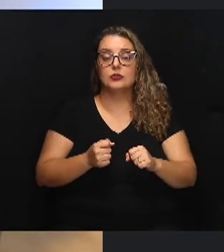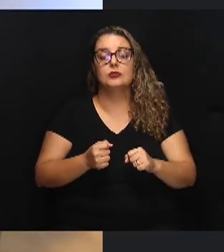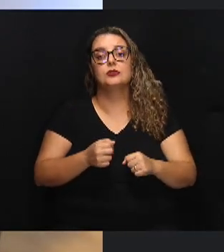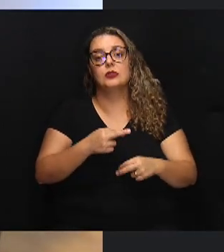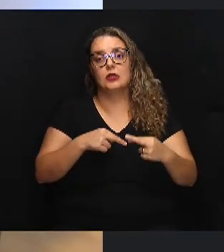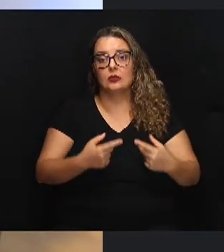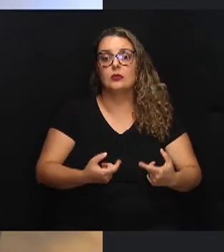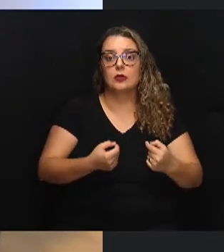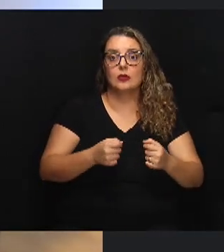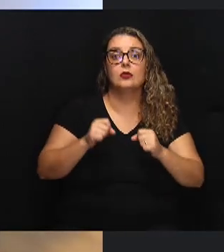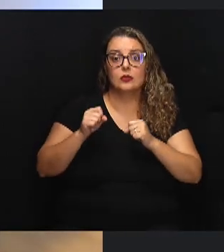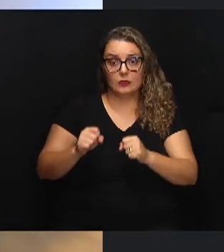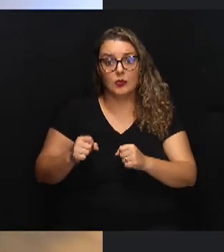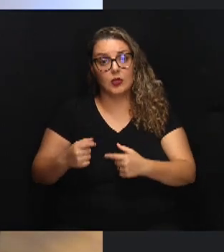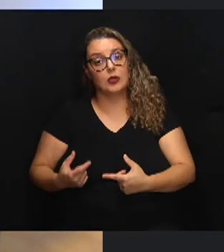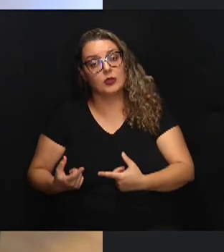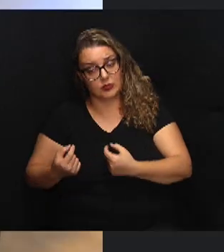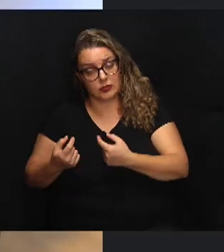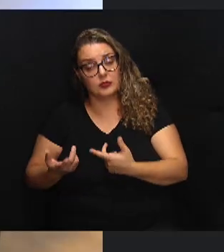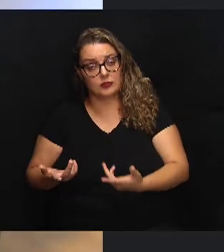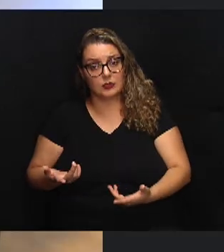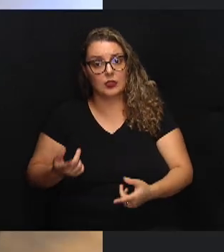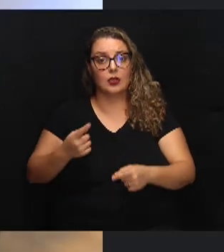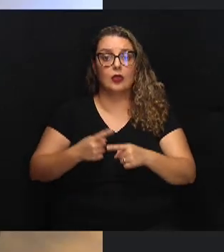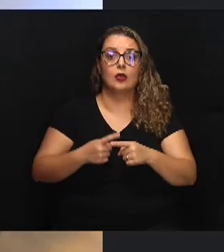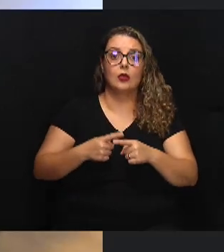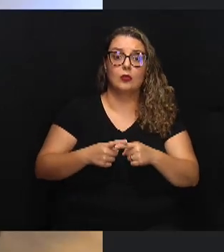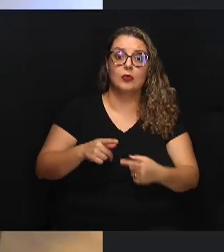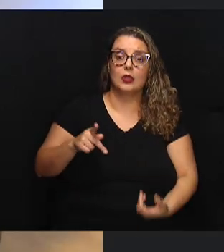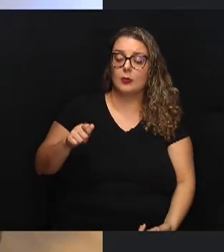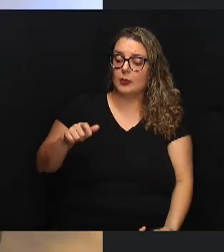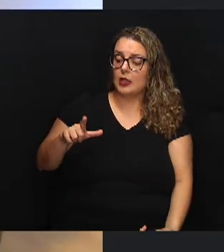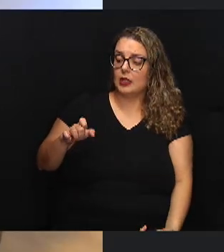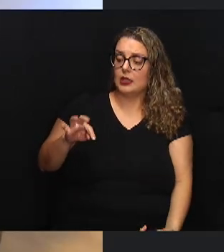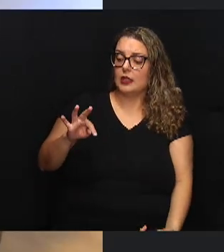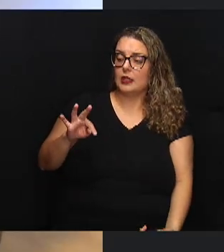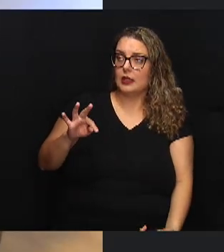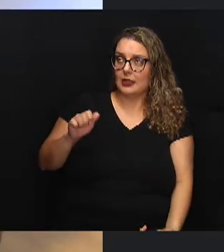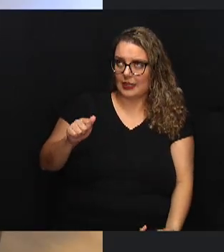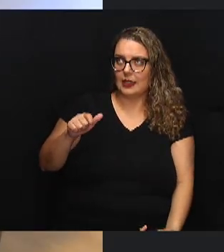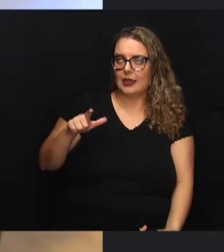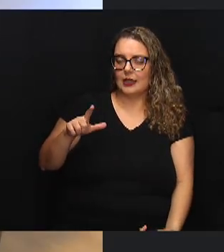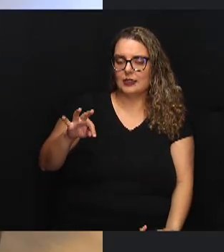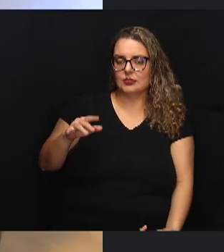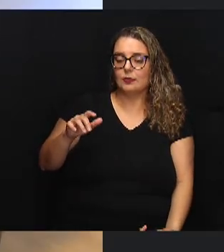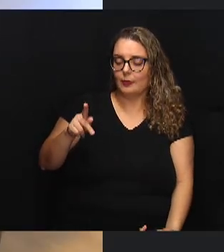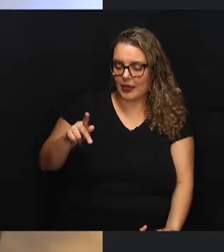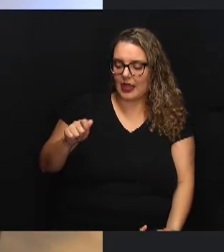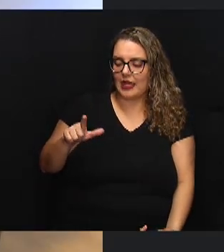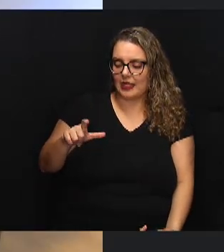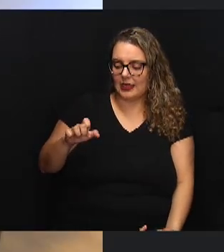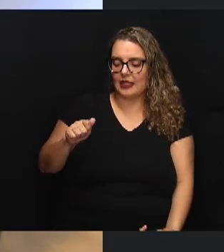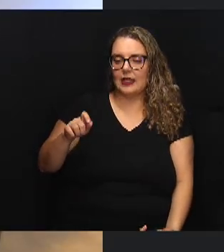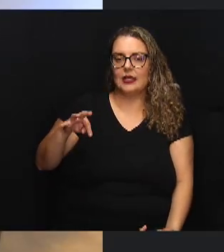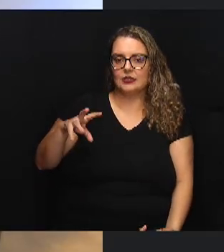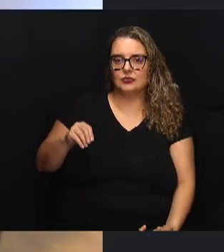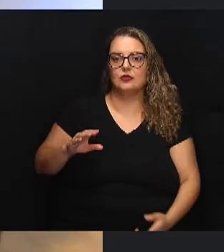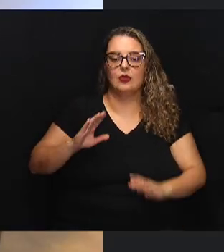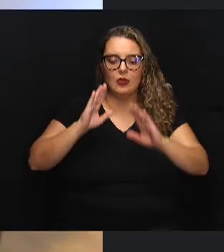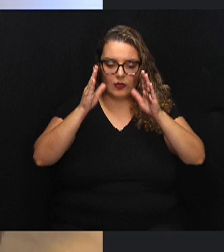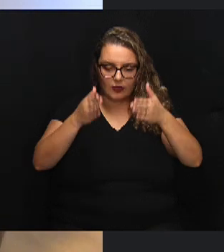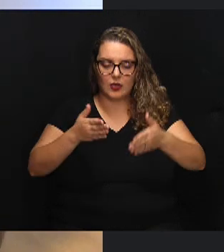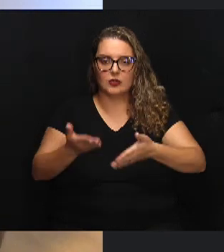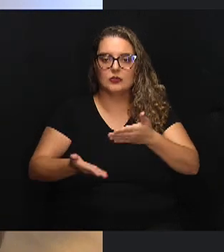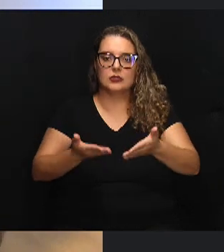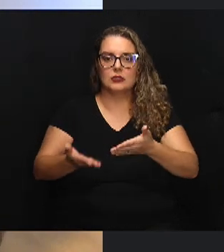doença oncológica. E por que é cuidado paliativo? Significa que o centro do nosso tratamento, o foco do nosso